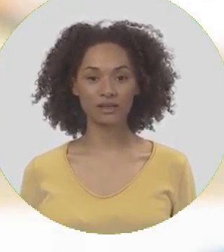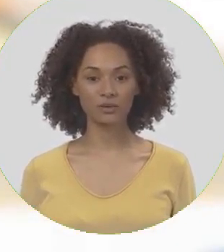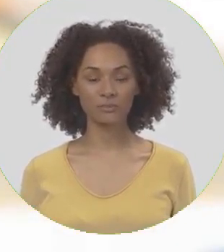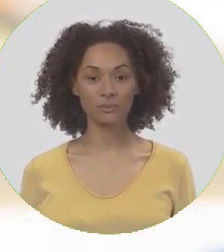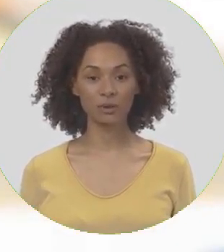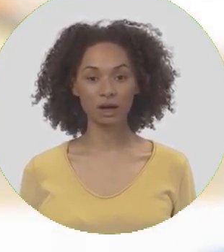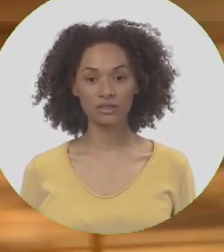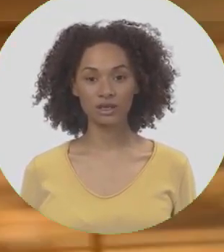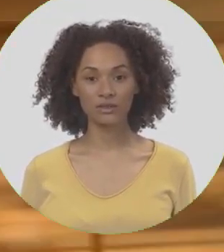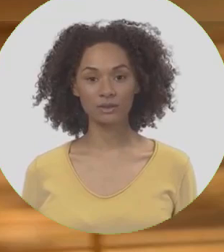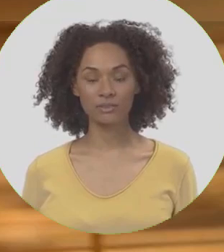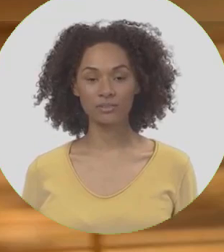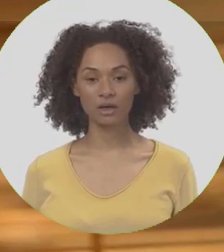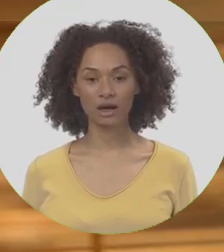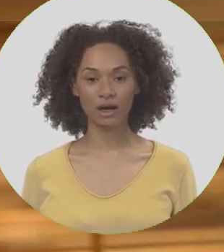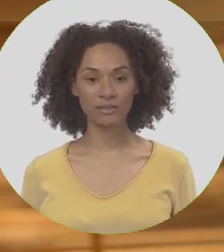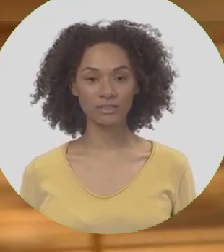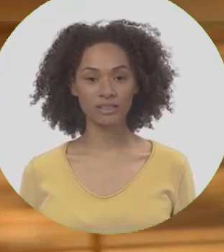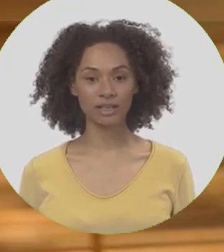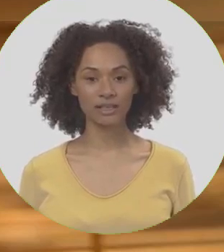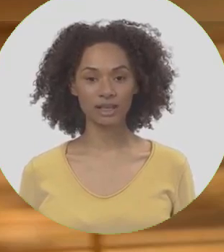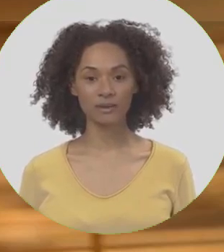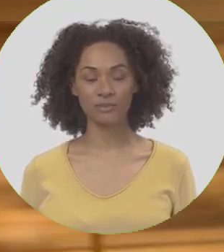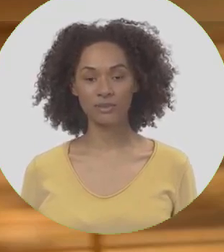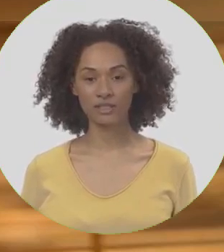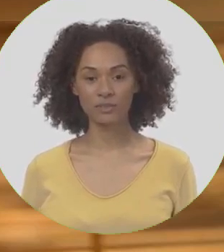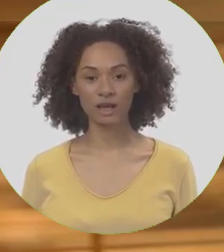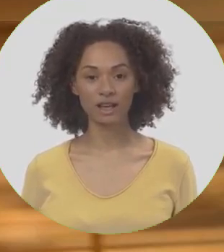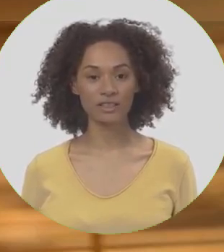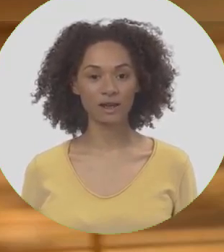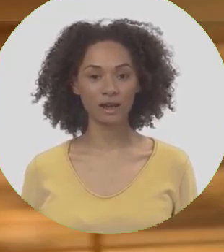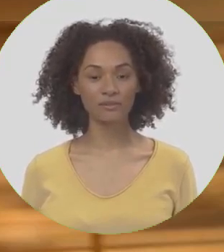esportes do governo ao invés de cuidar de tão importante